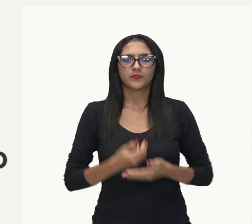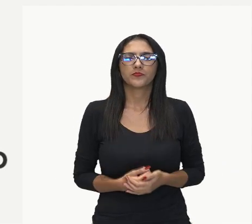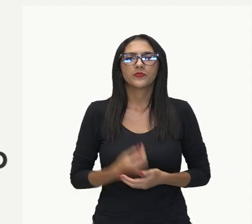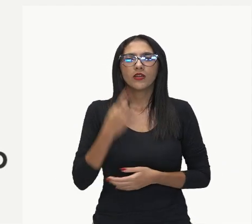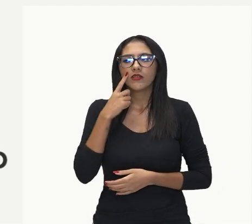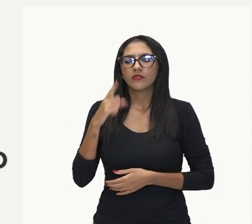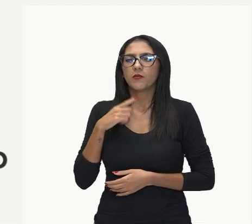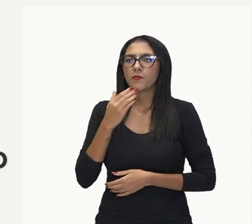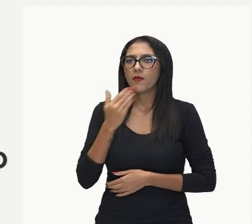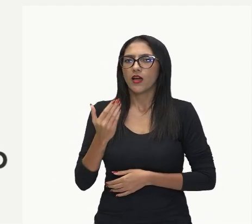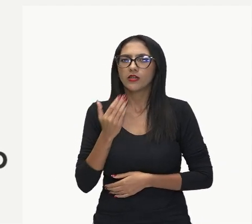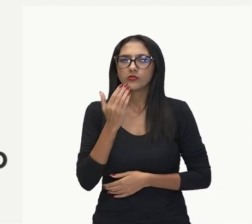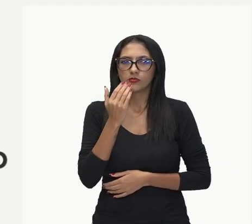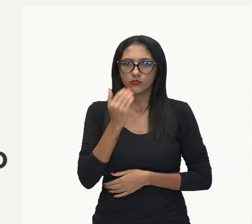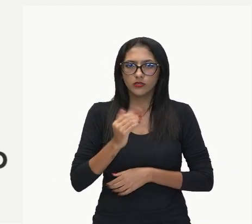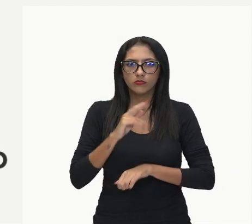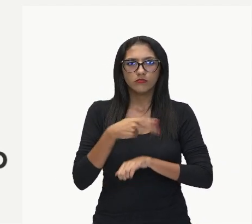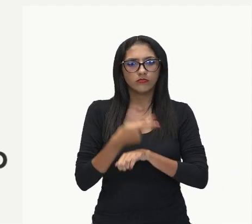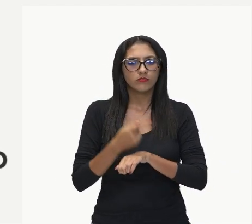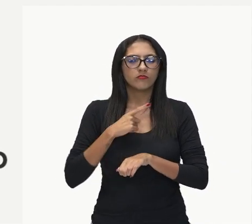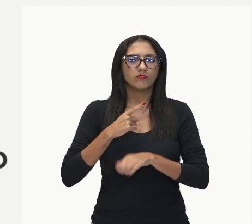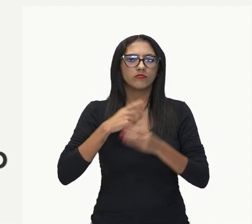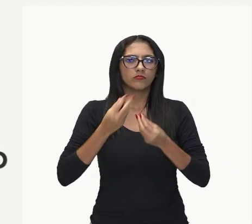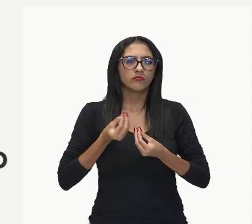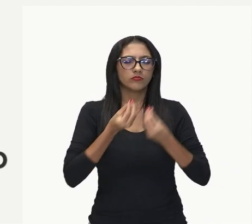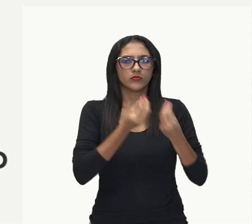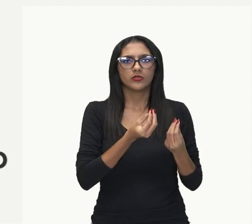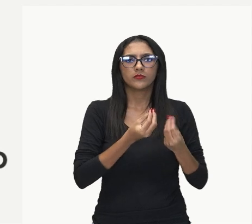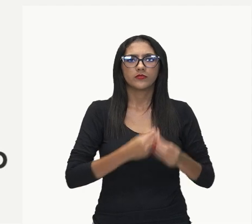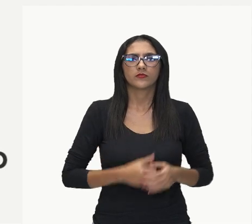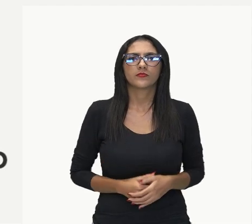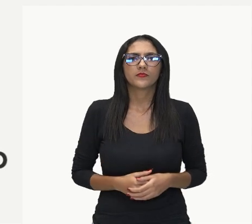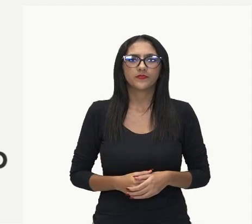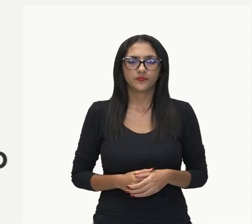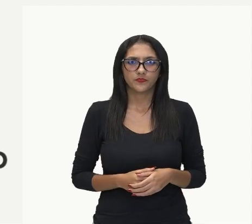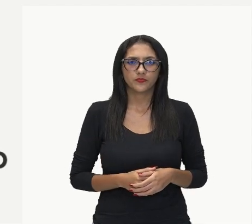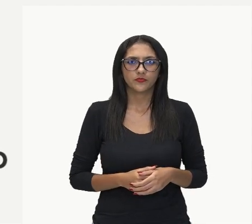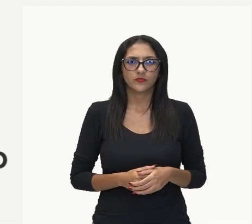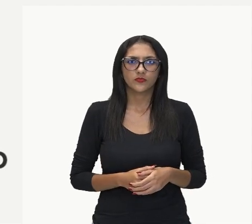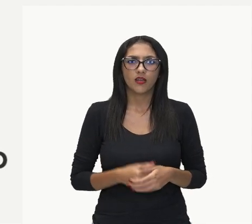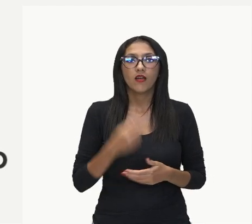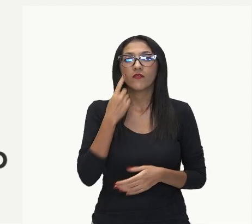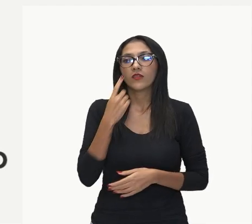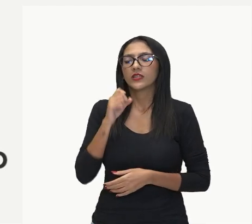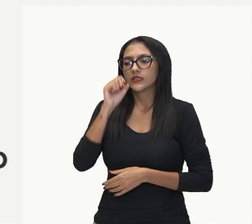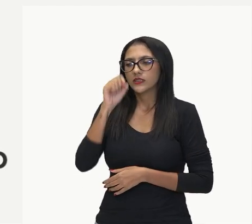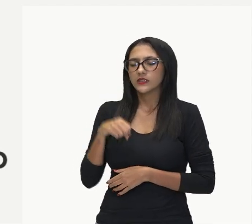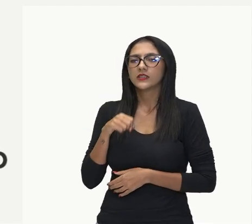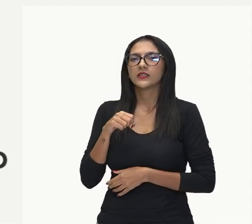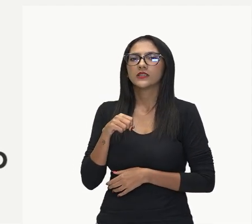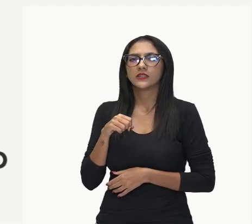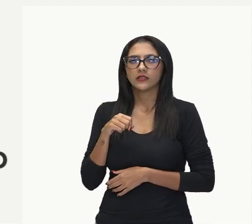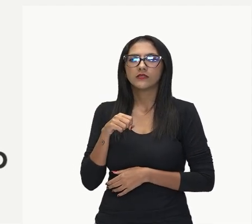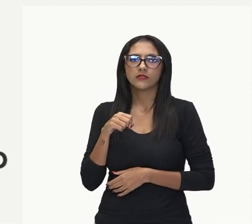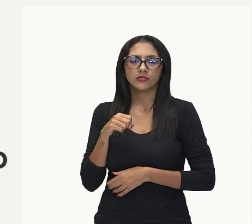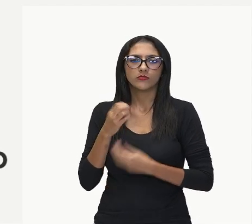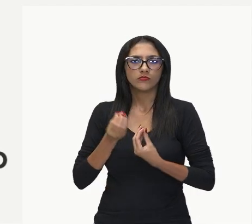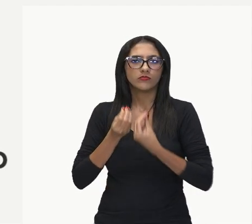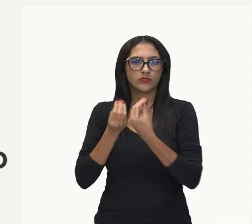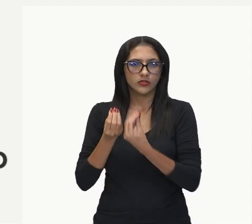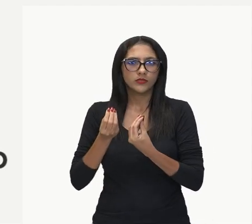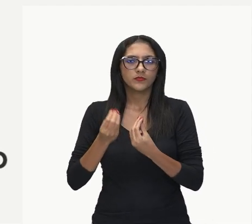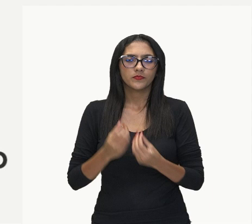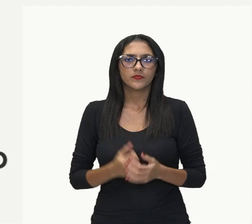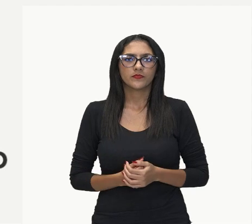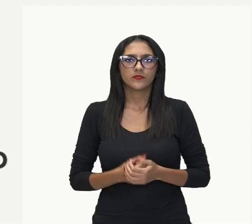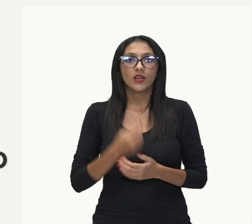comida, na sequência, o Currupira fala. Olha só. Sim, Currupira faz. Mais uma vez, olha